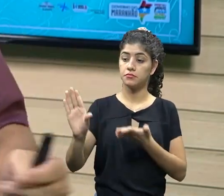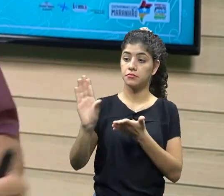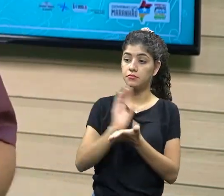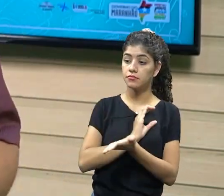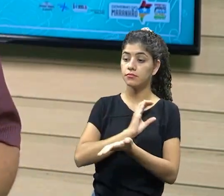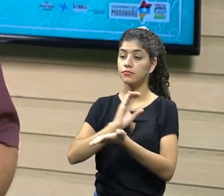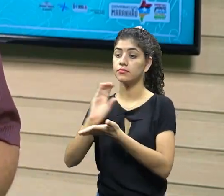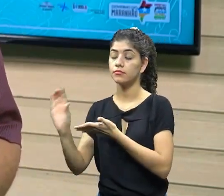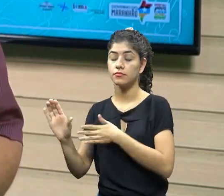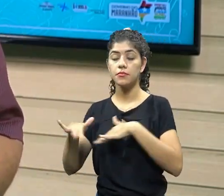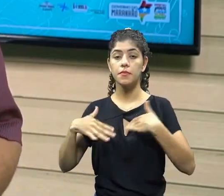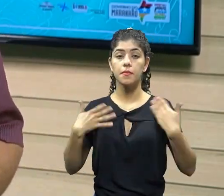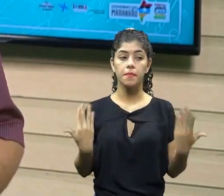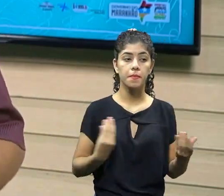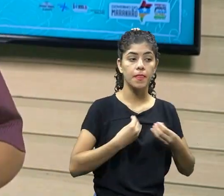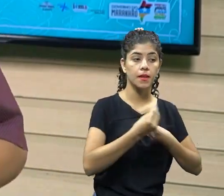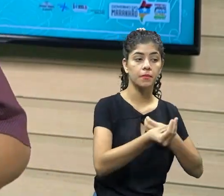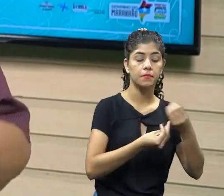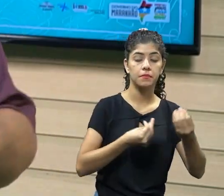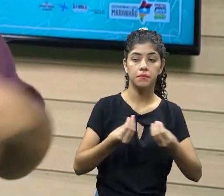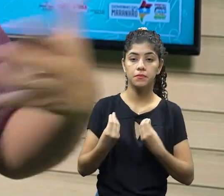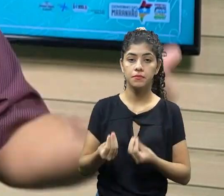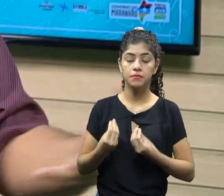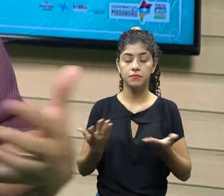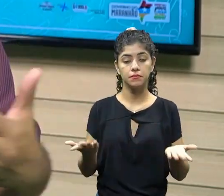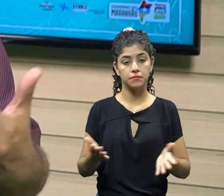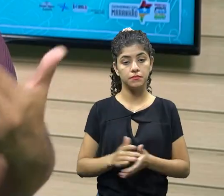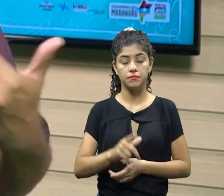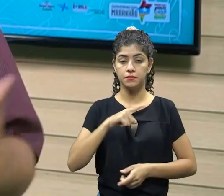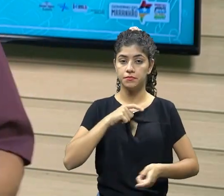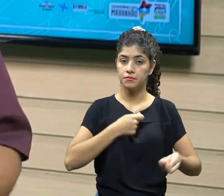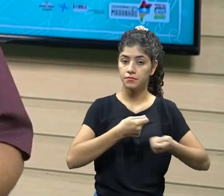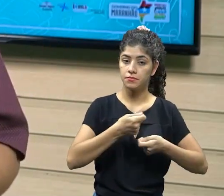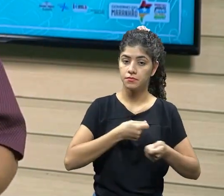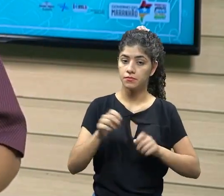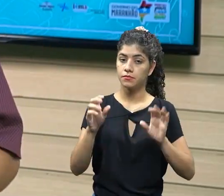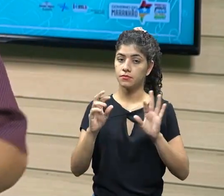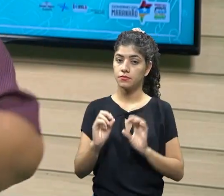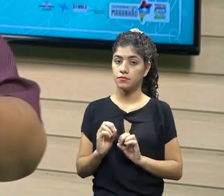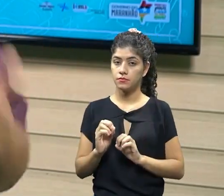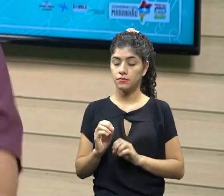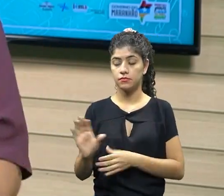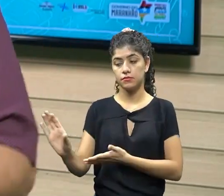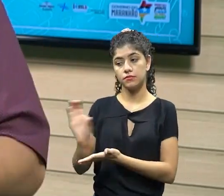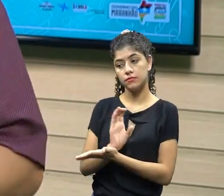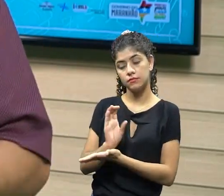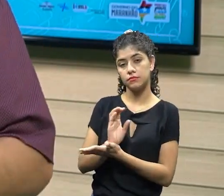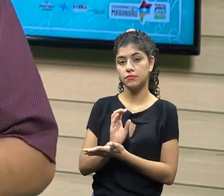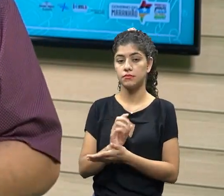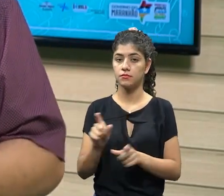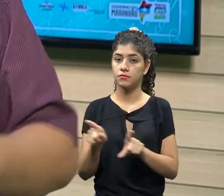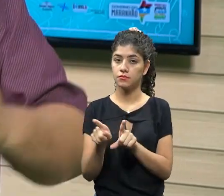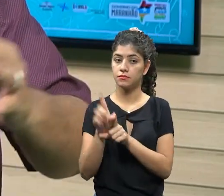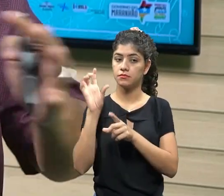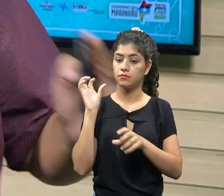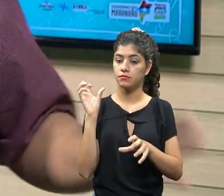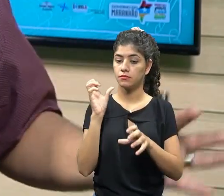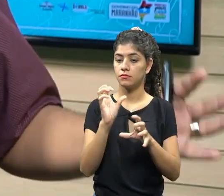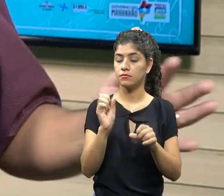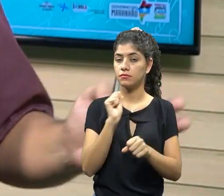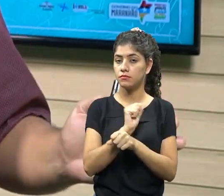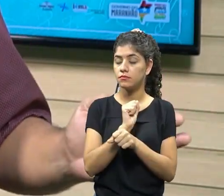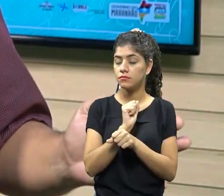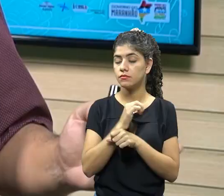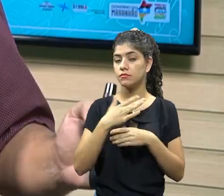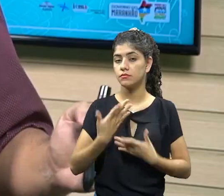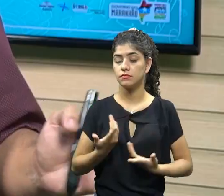controle, autorização às vezes de recursos ou retenção de recursos. Então tudo isso está relacionado